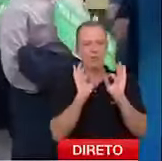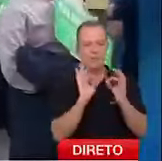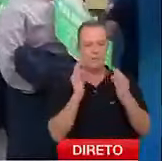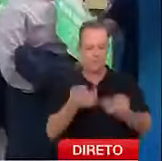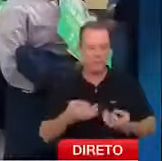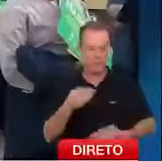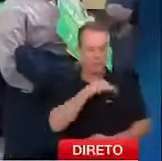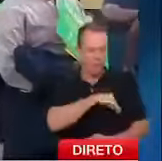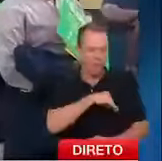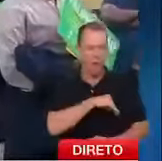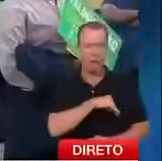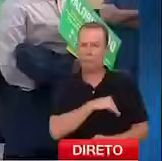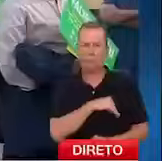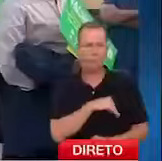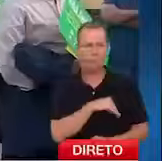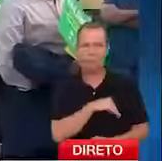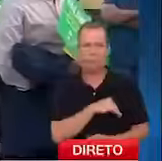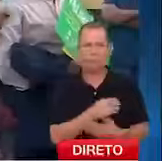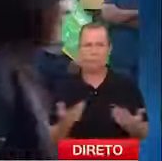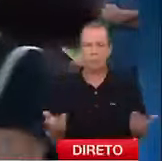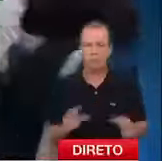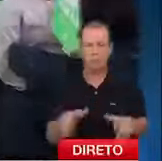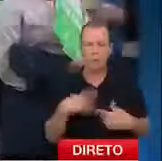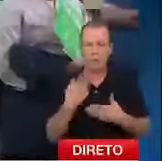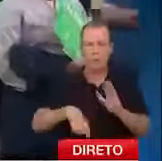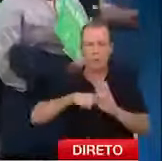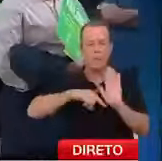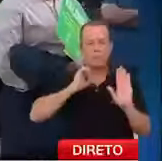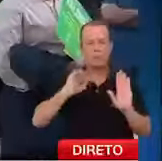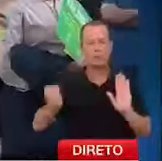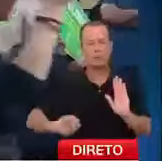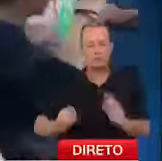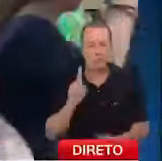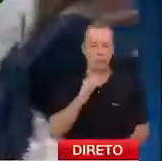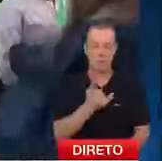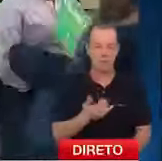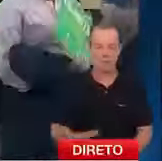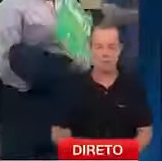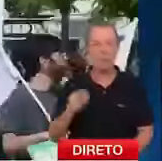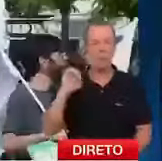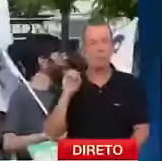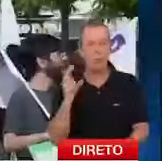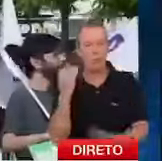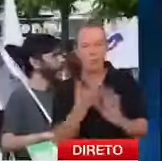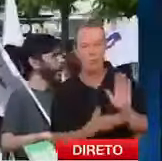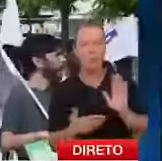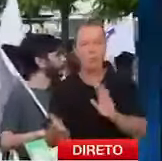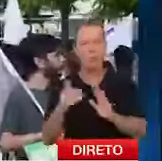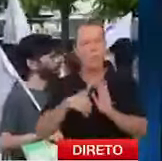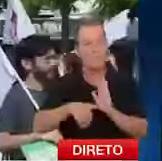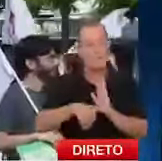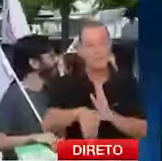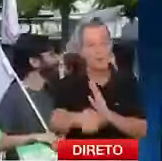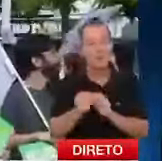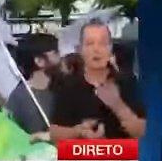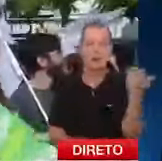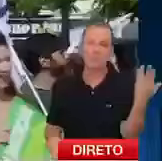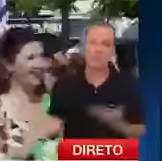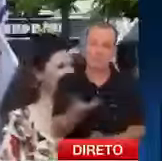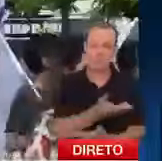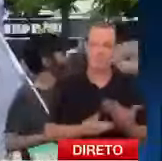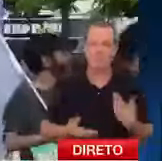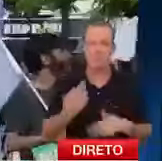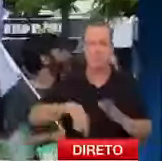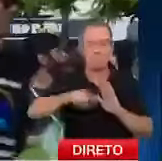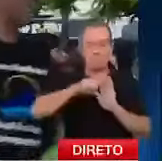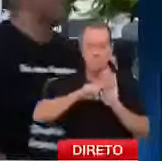não teve eh lugar qualquer medida portanto a partir do dia 21 de outubro eh vão ser então negociadas algumas